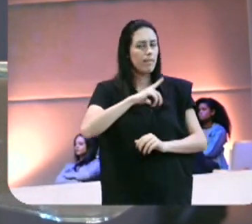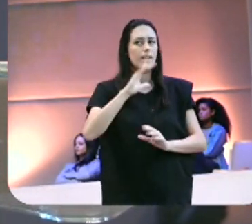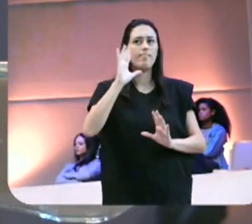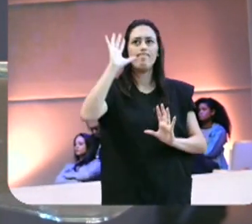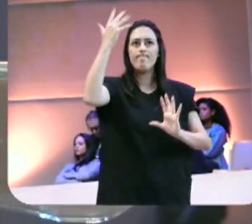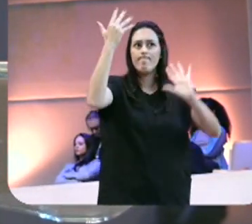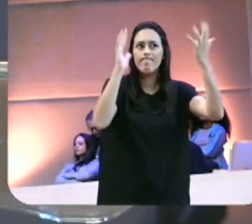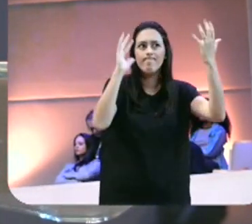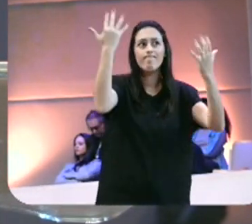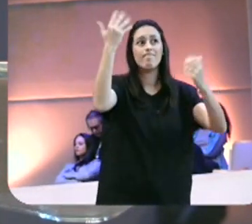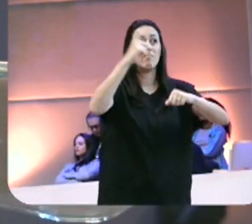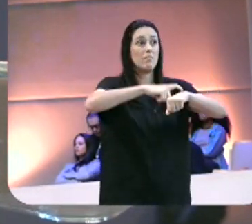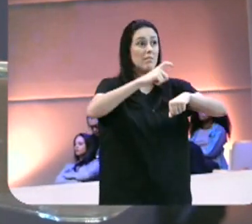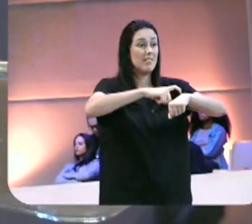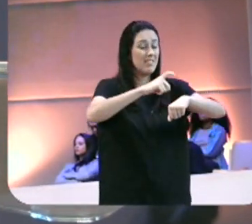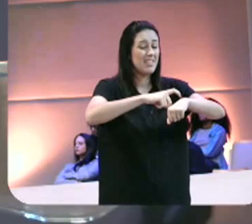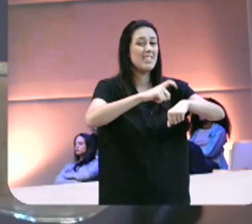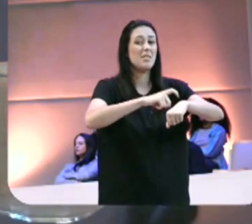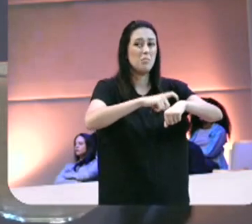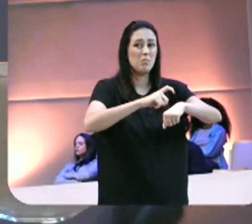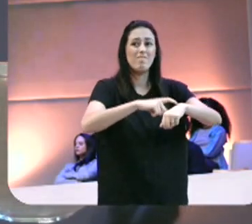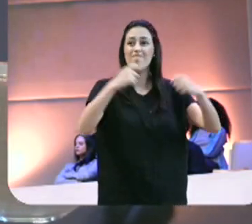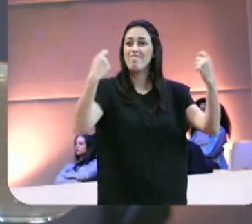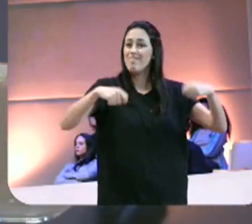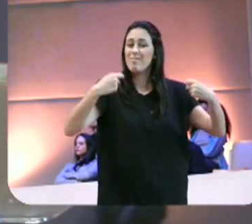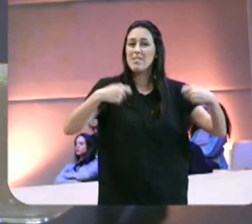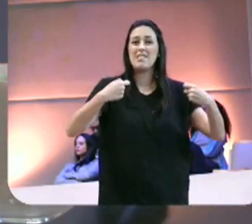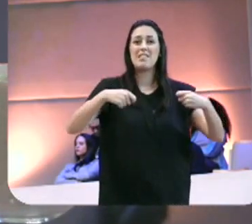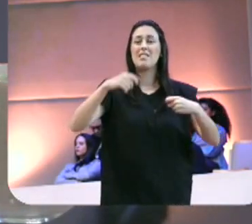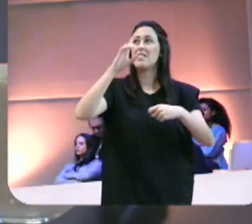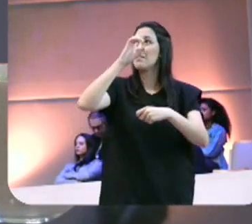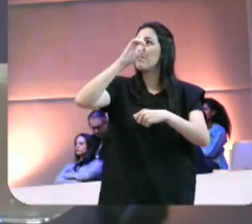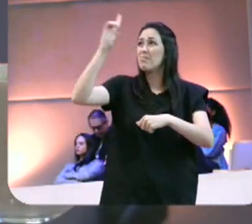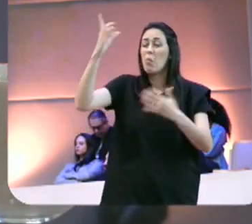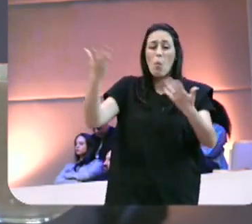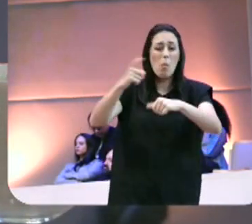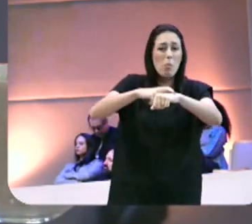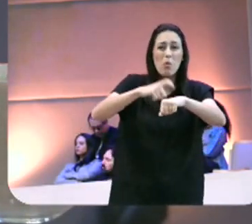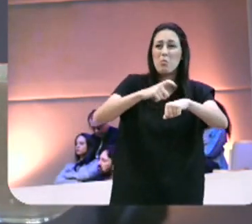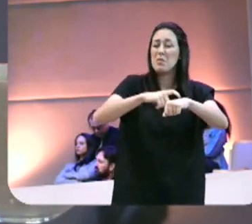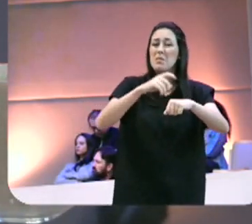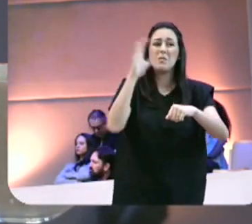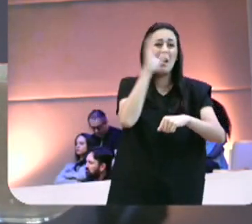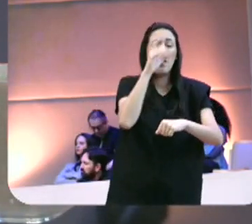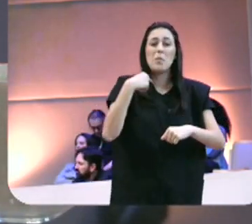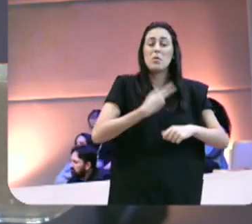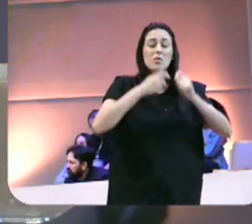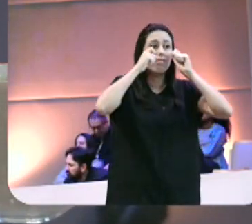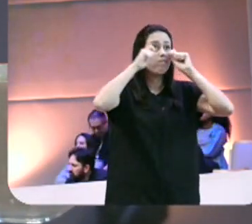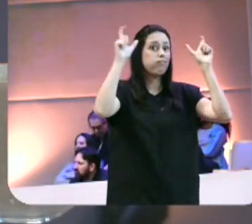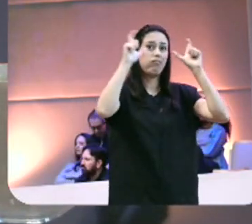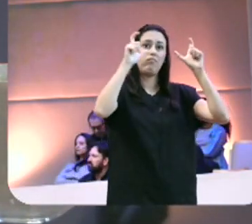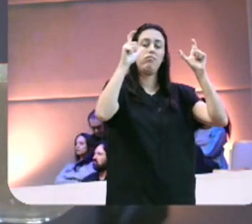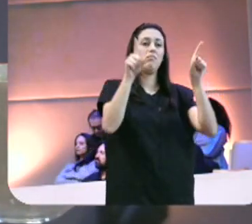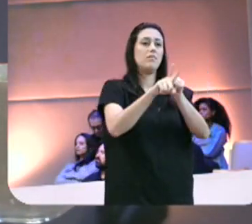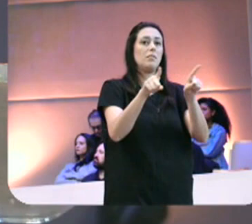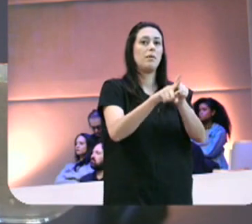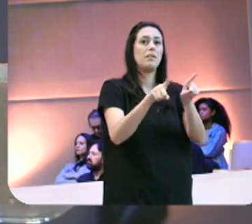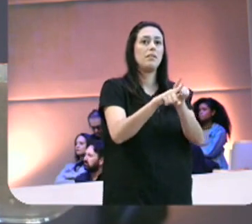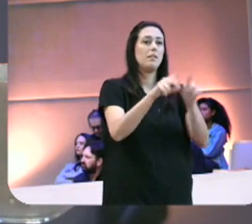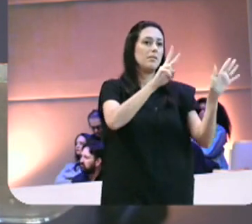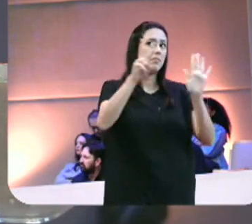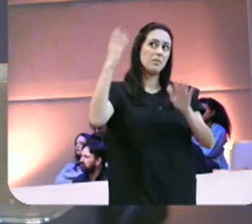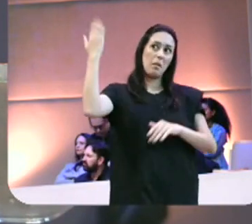especial. É um tempo de despertamento de Deus sobre a nossa nação. Basta você ver o que aconteceu semana passada, quando naquela